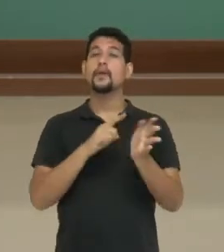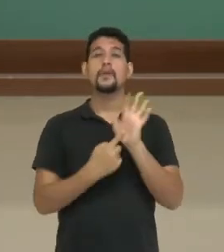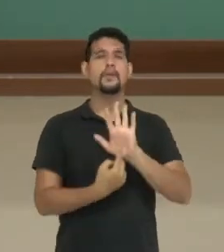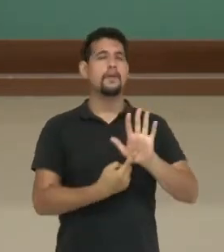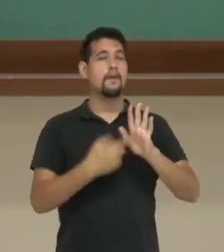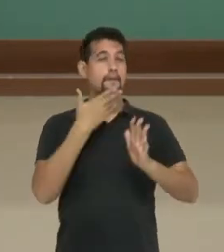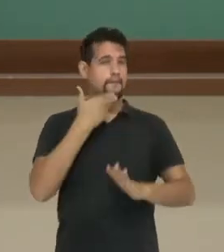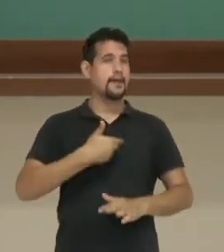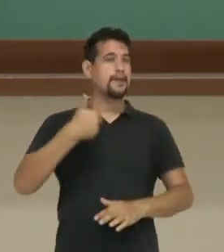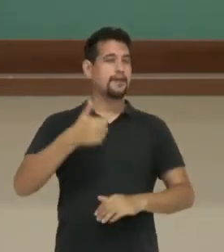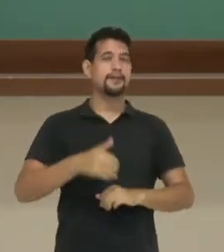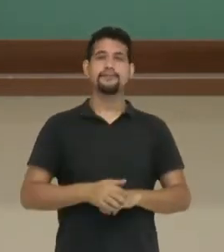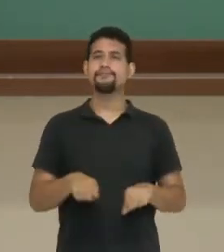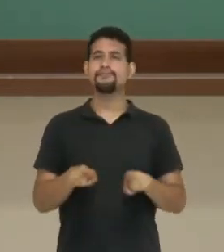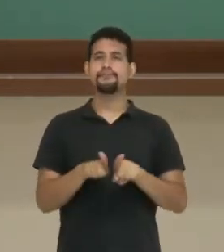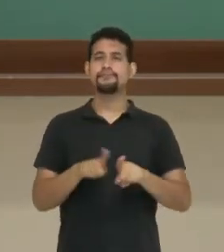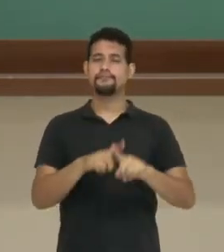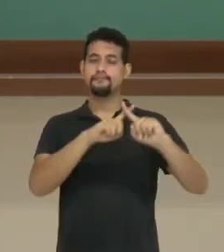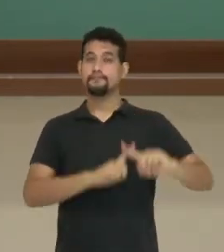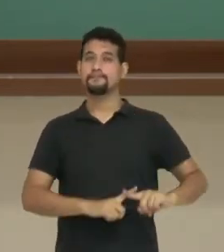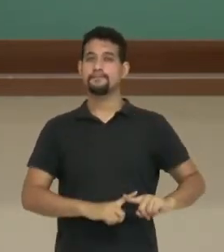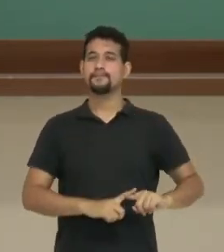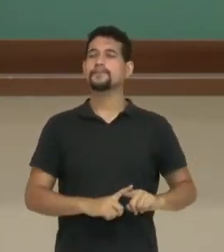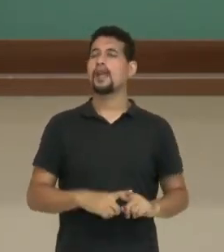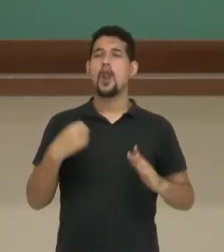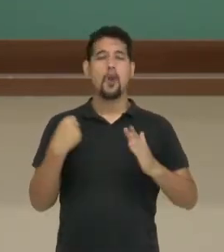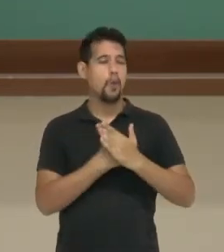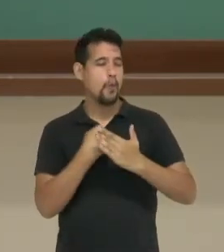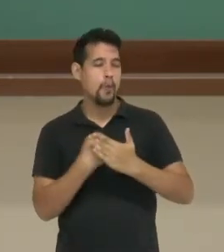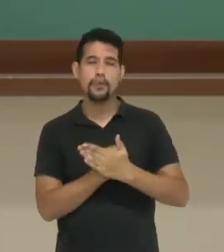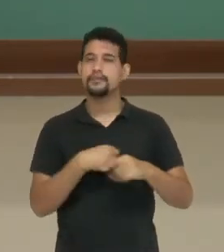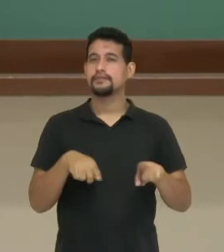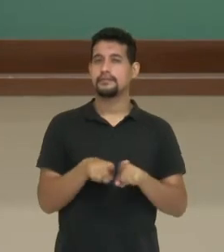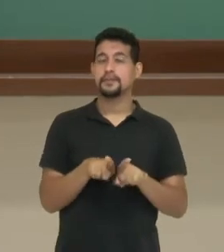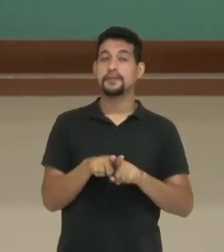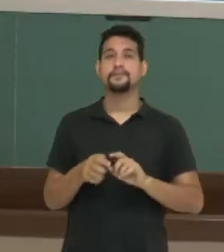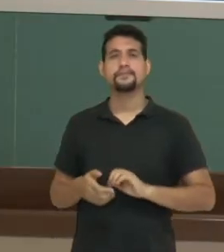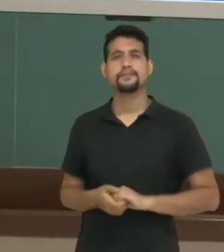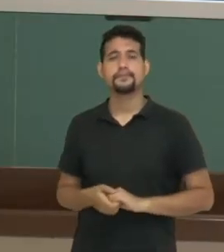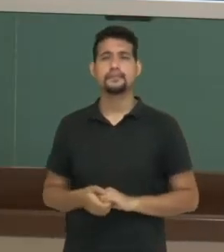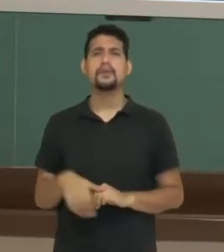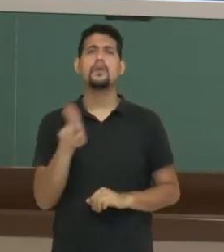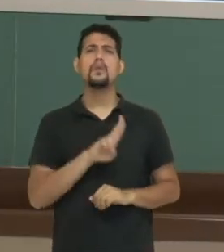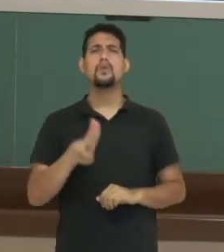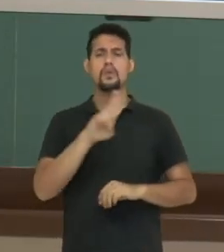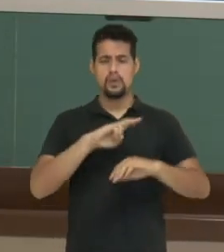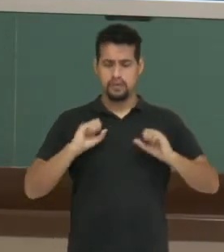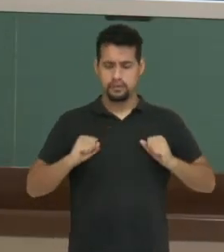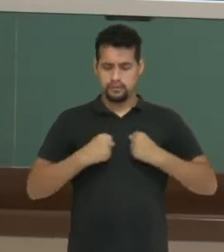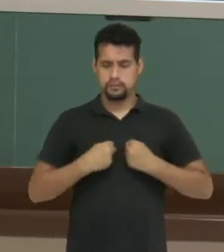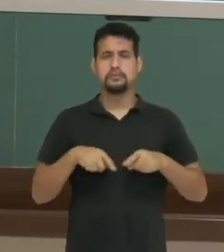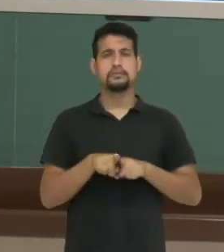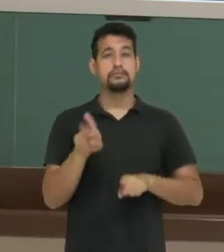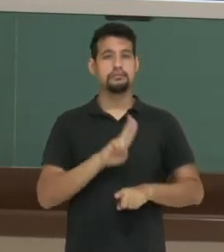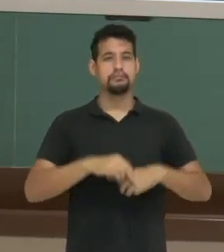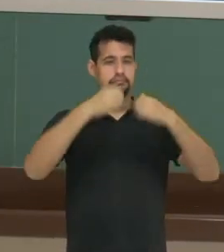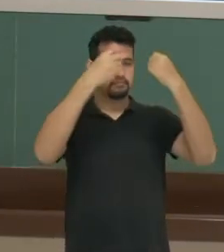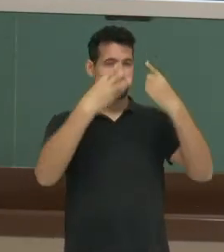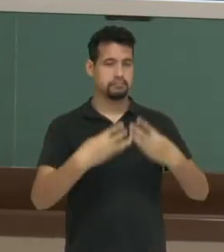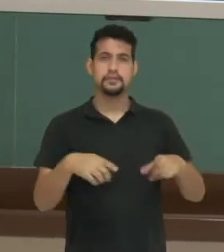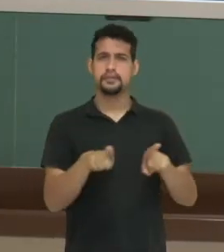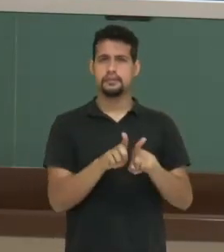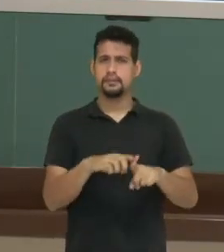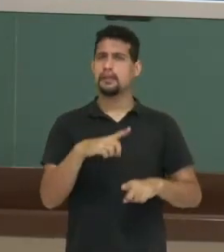o melhor, né, a competição, a luta. As vestimentas, então, que a gente falou anteriormente,